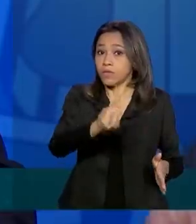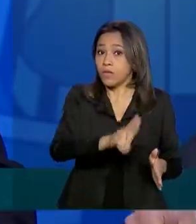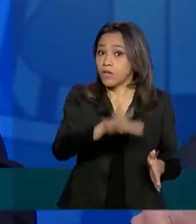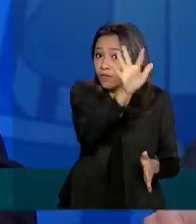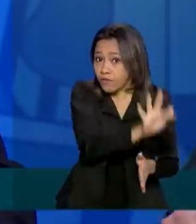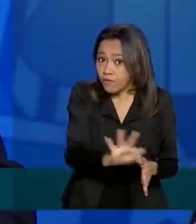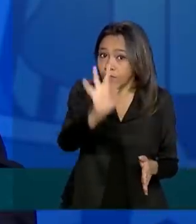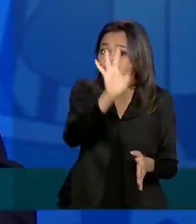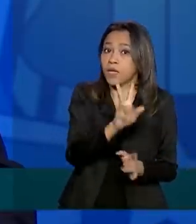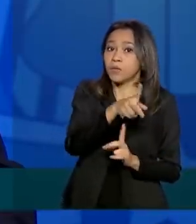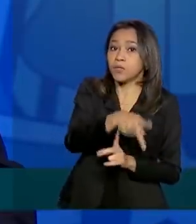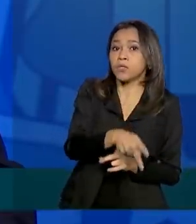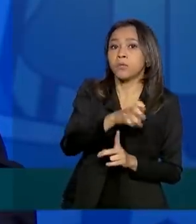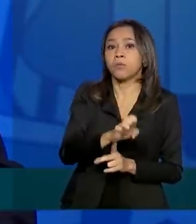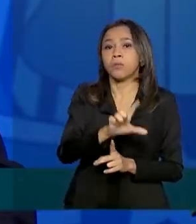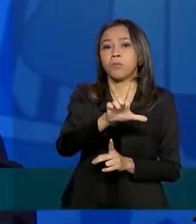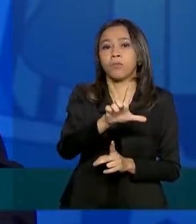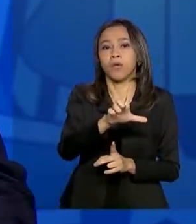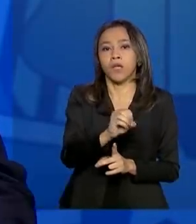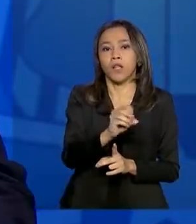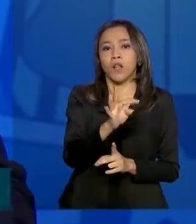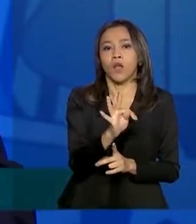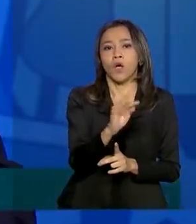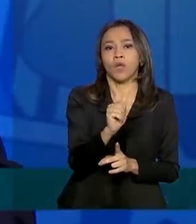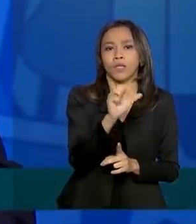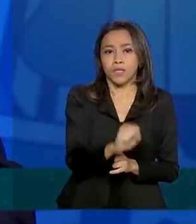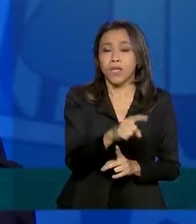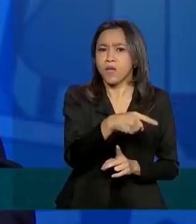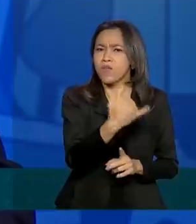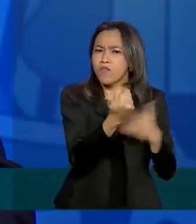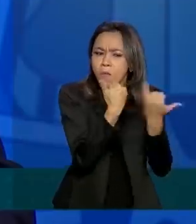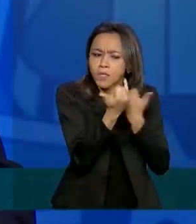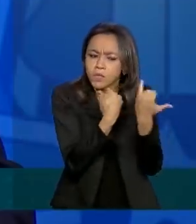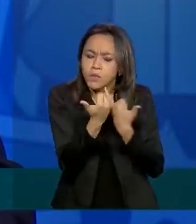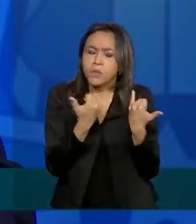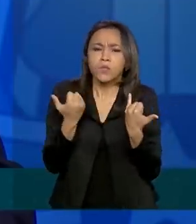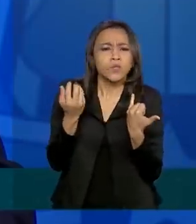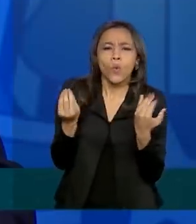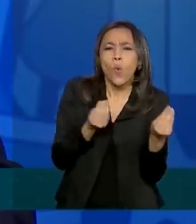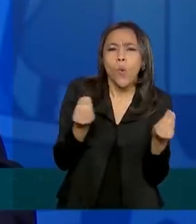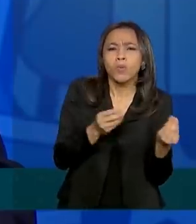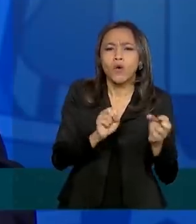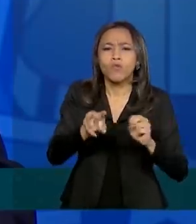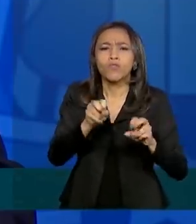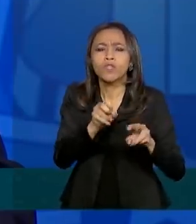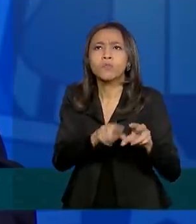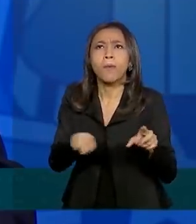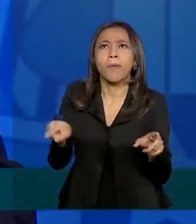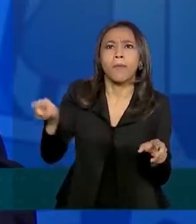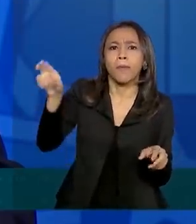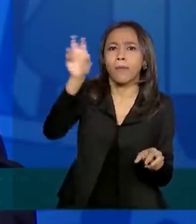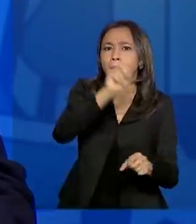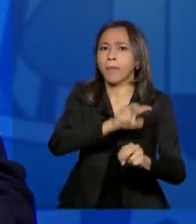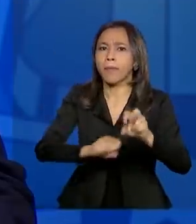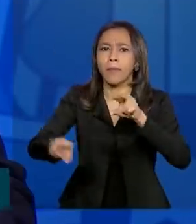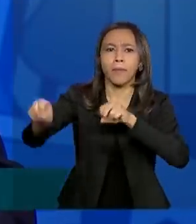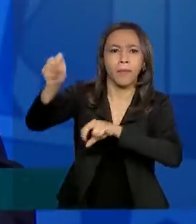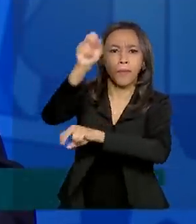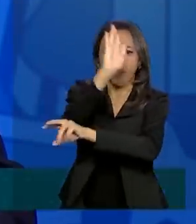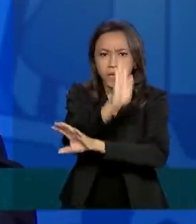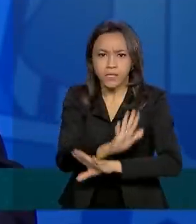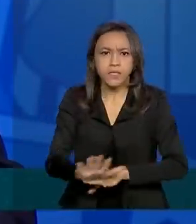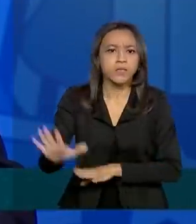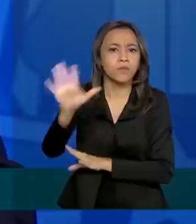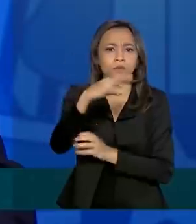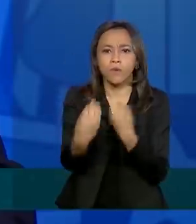uma peça fundamental para dar informações adicionais sobre o comportamento do vírus. Ainda precisaremos de outros elementos